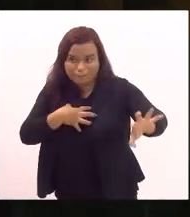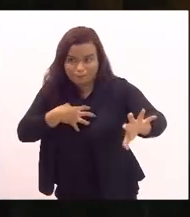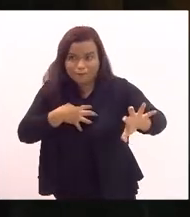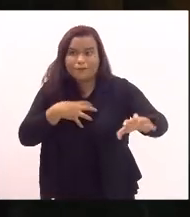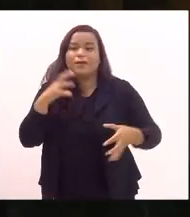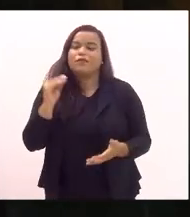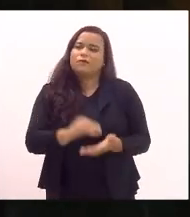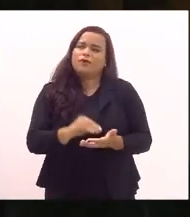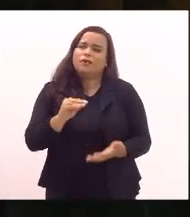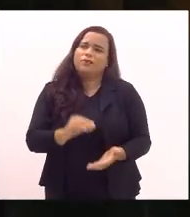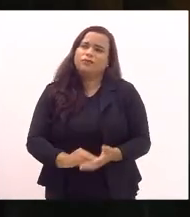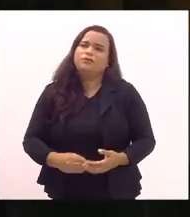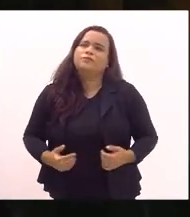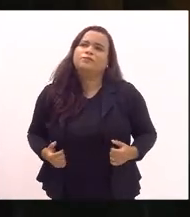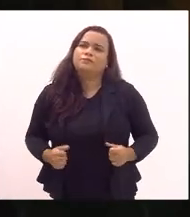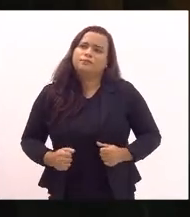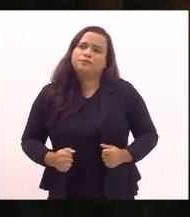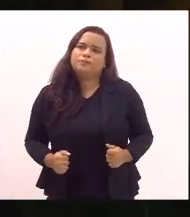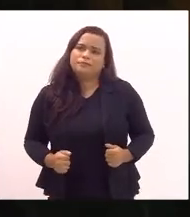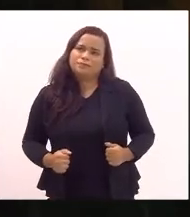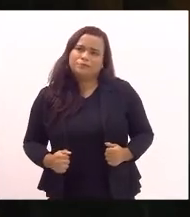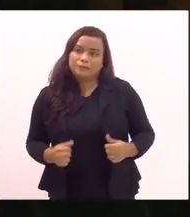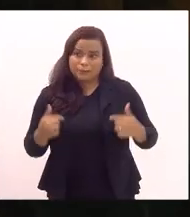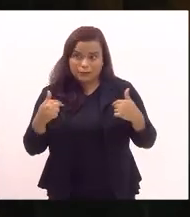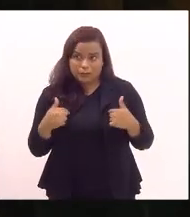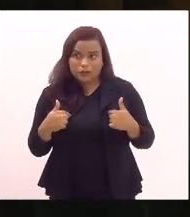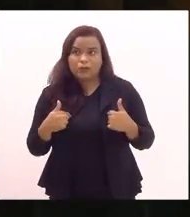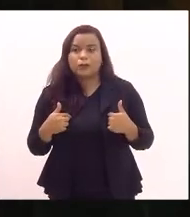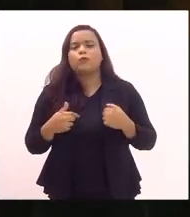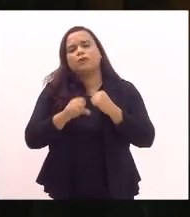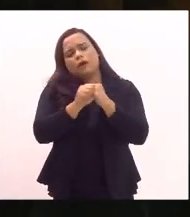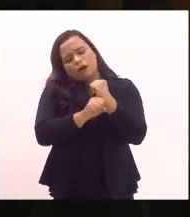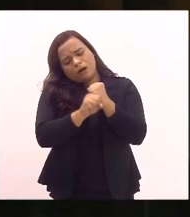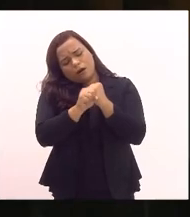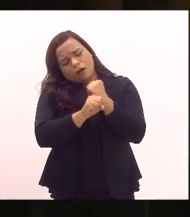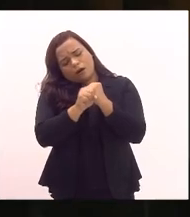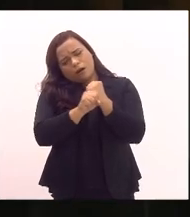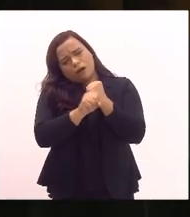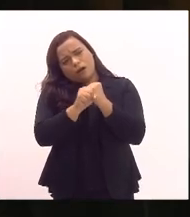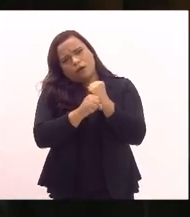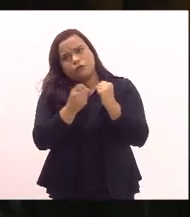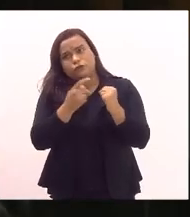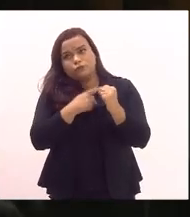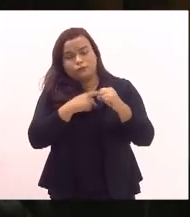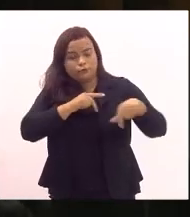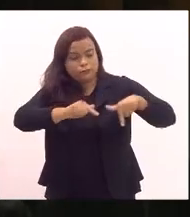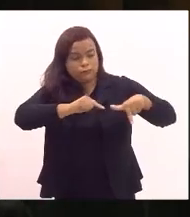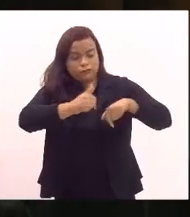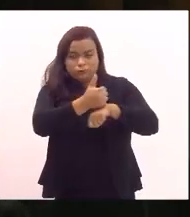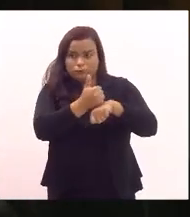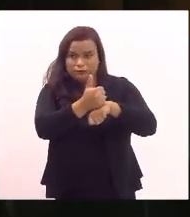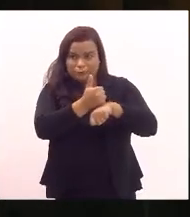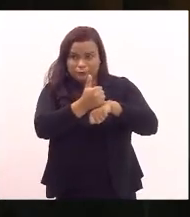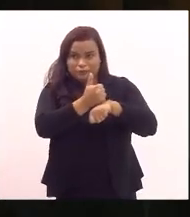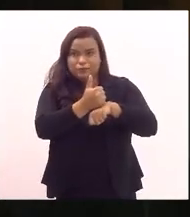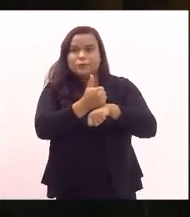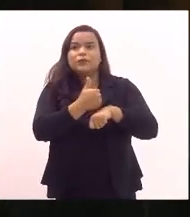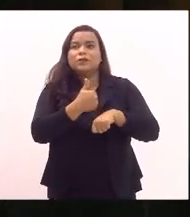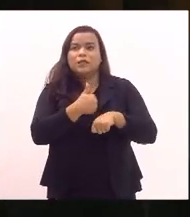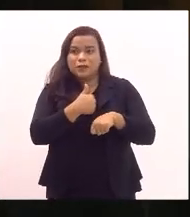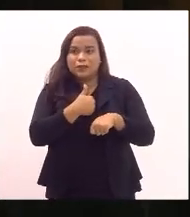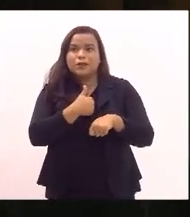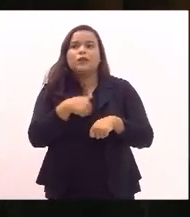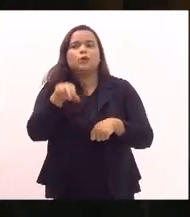do outro porque eu Deputado waldeck durante muitos anos da minha vida da minha carreira profissional eu fui